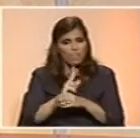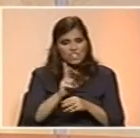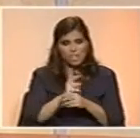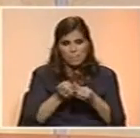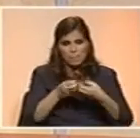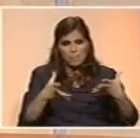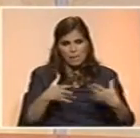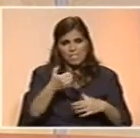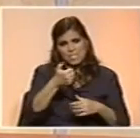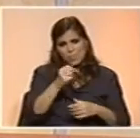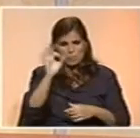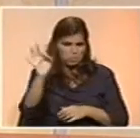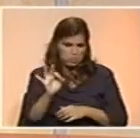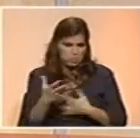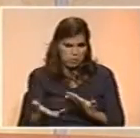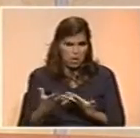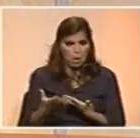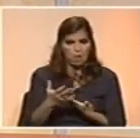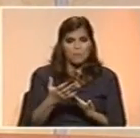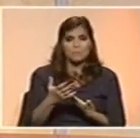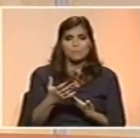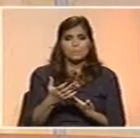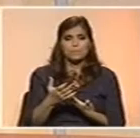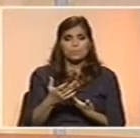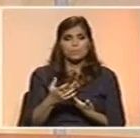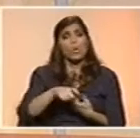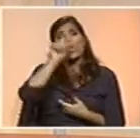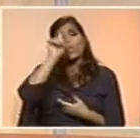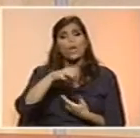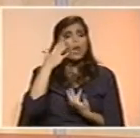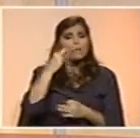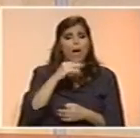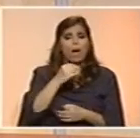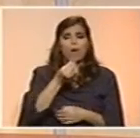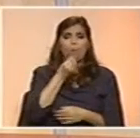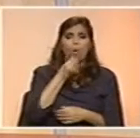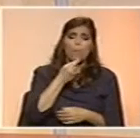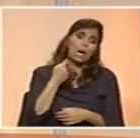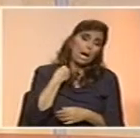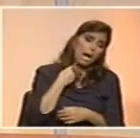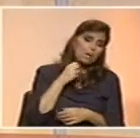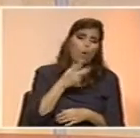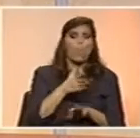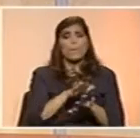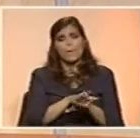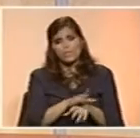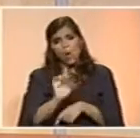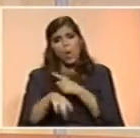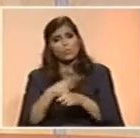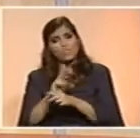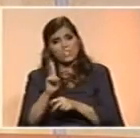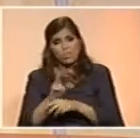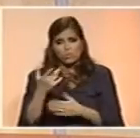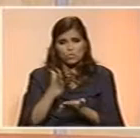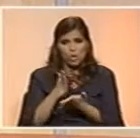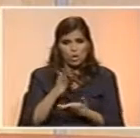talvez 50%. No dia normal faço uma refeição com carne ou peixe e outra só de vegetais. Uhum. Já